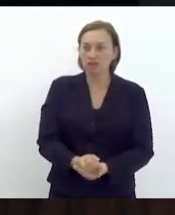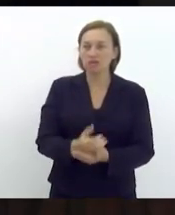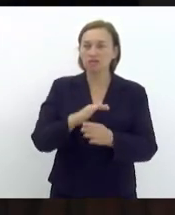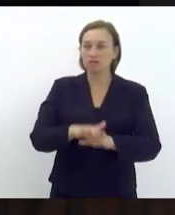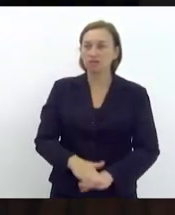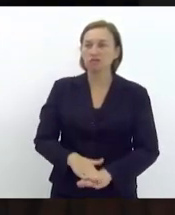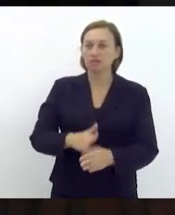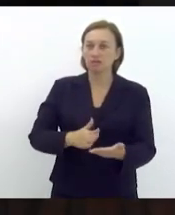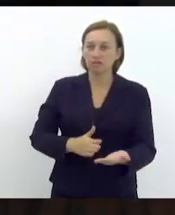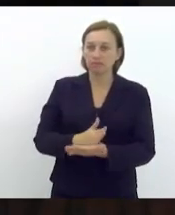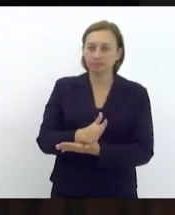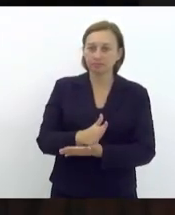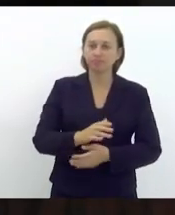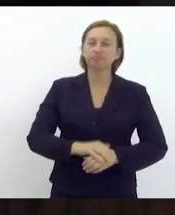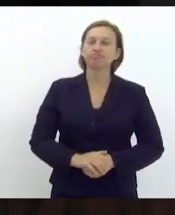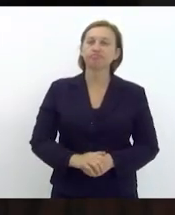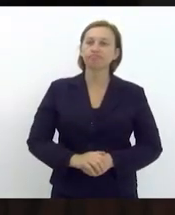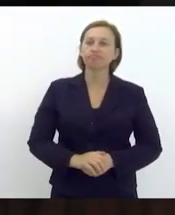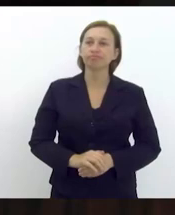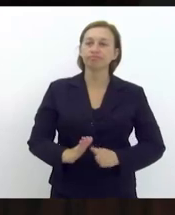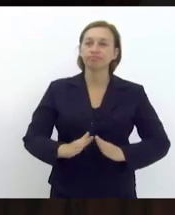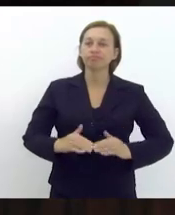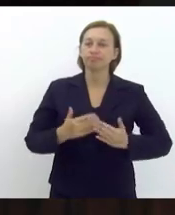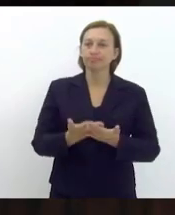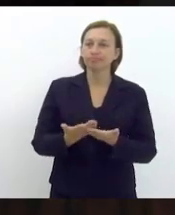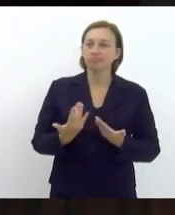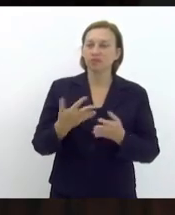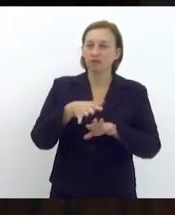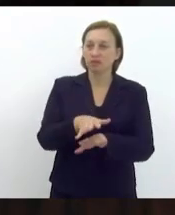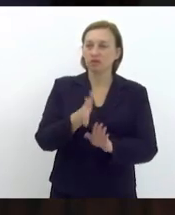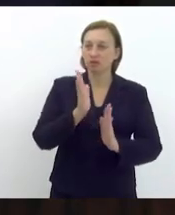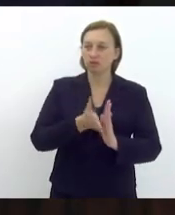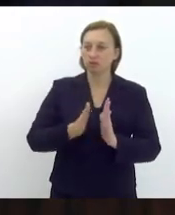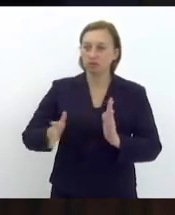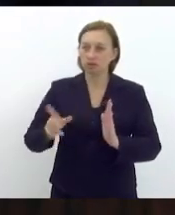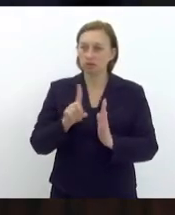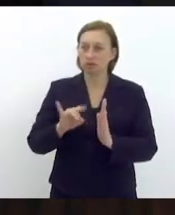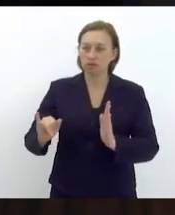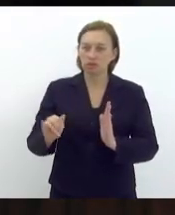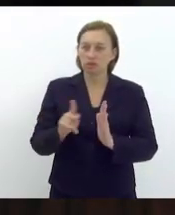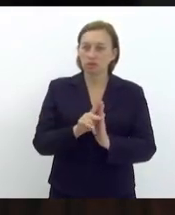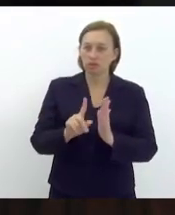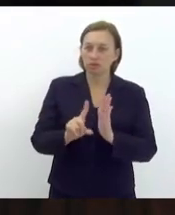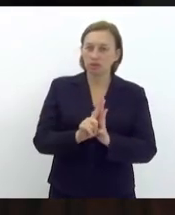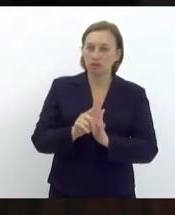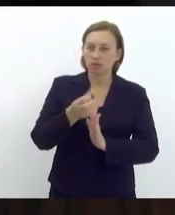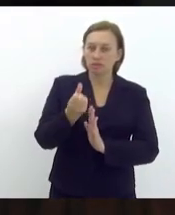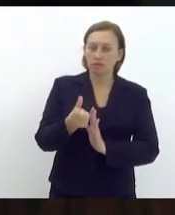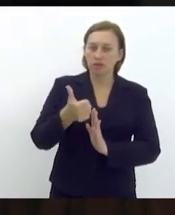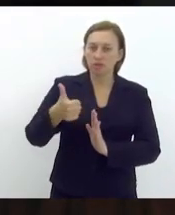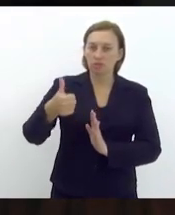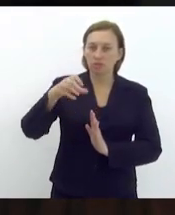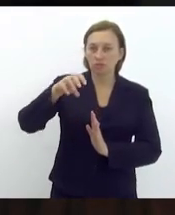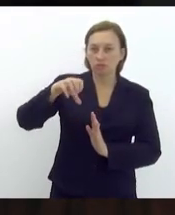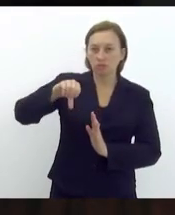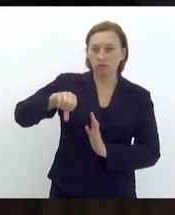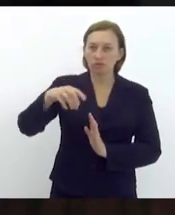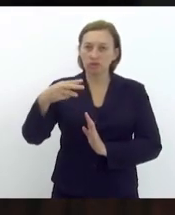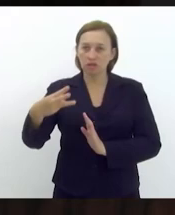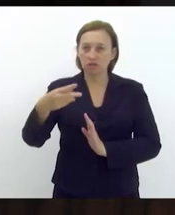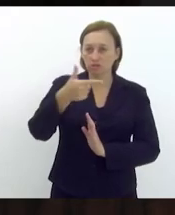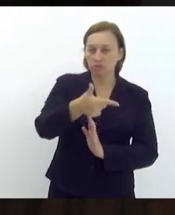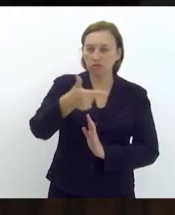permaneçam Como estão aprovado requerimento de inclusão na ordem do dia projeto de lei 6193 de